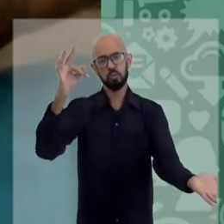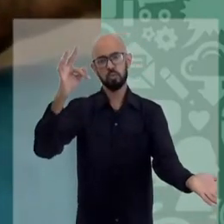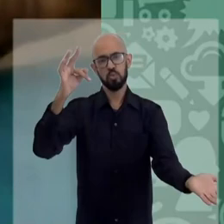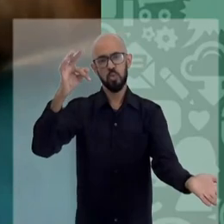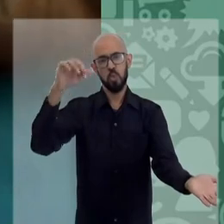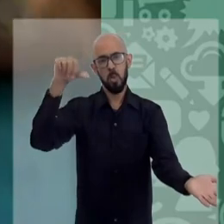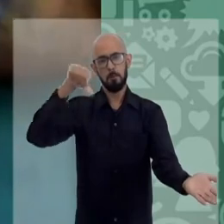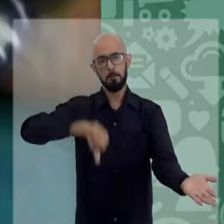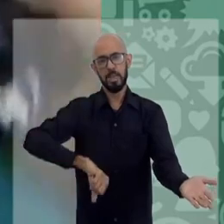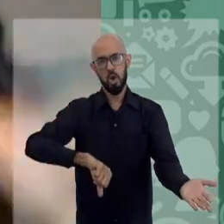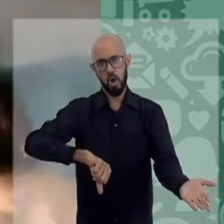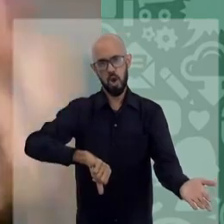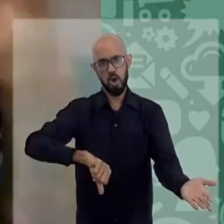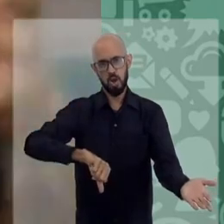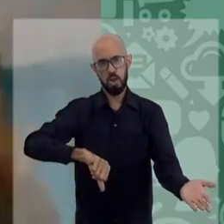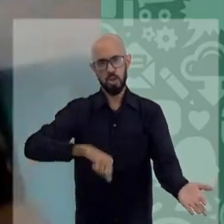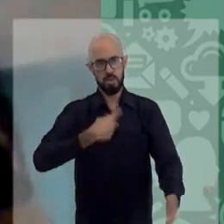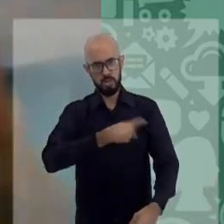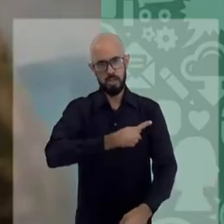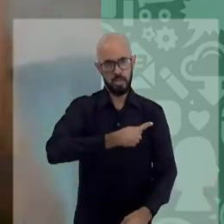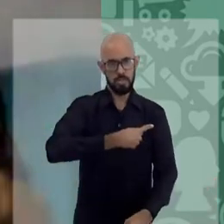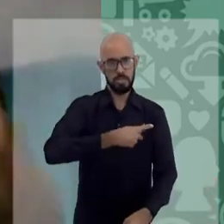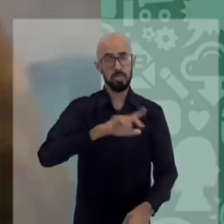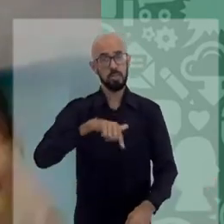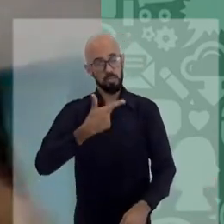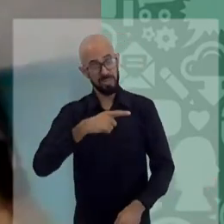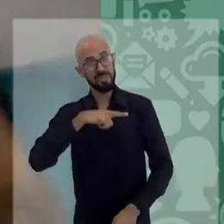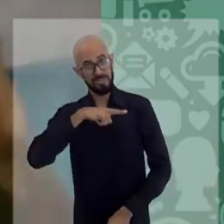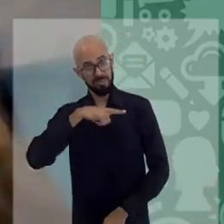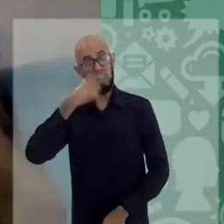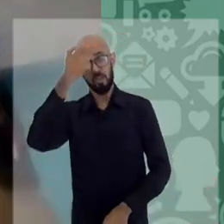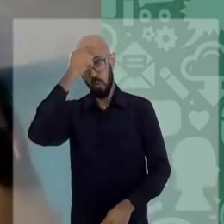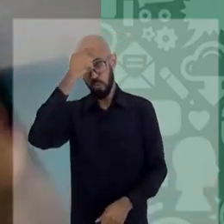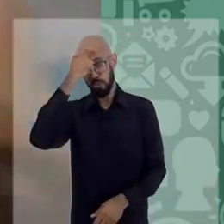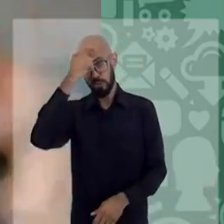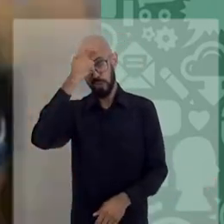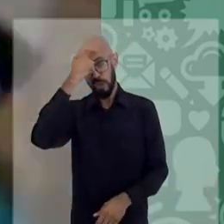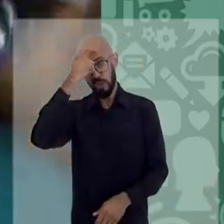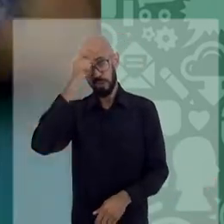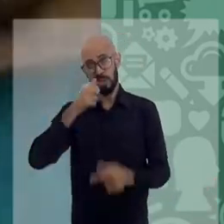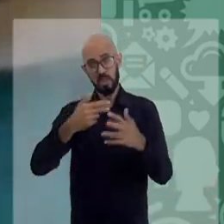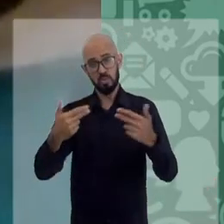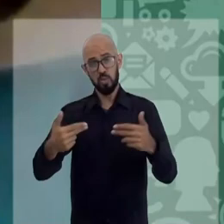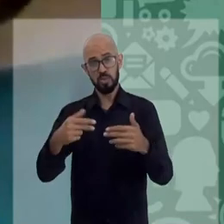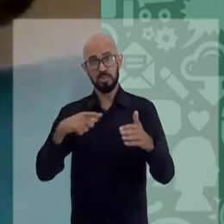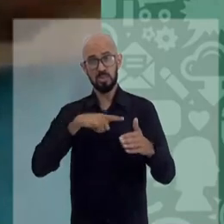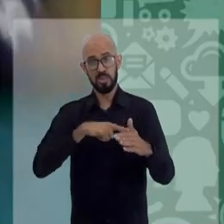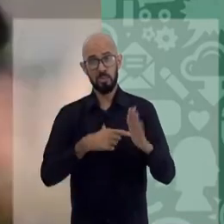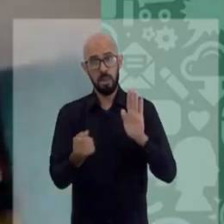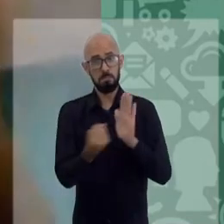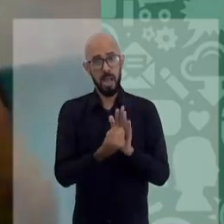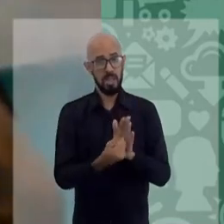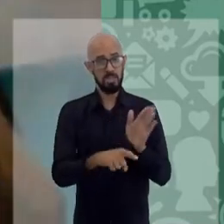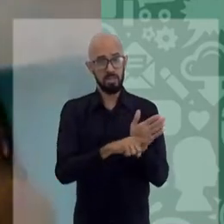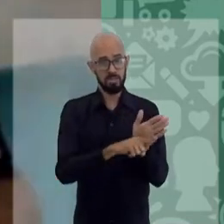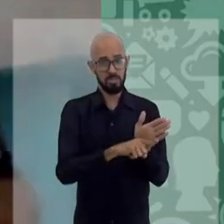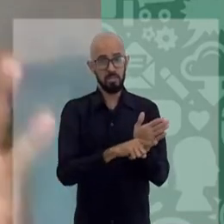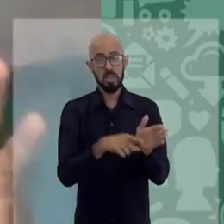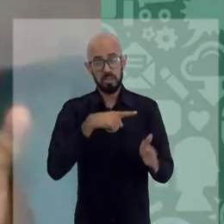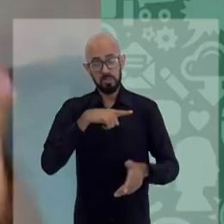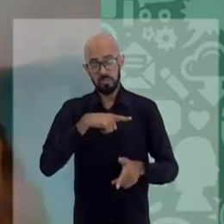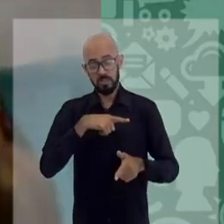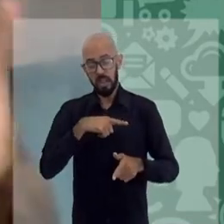futuro deles. Quer dizer, então são jovens que estão muito conscientes das agendas que vão ter impacto sobre a vida deles daqui a alguns anos e eles já se